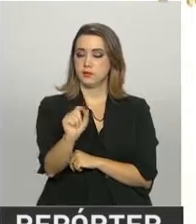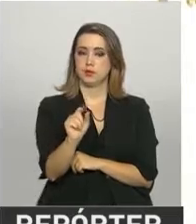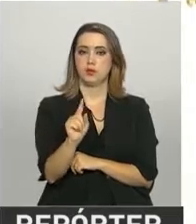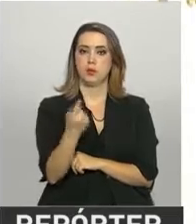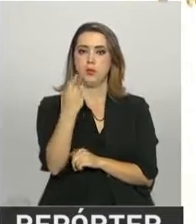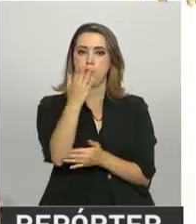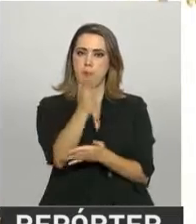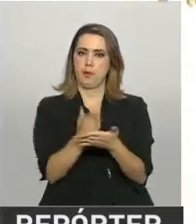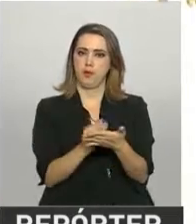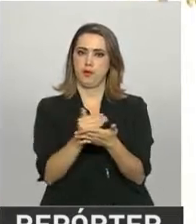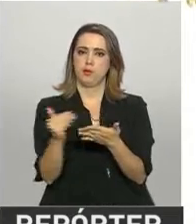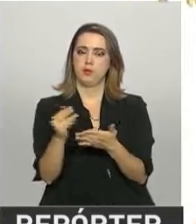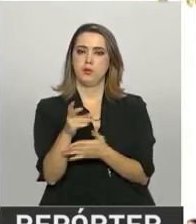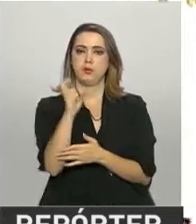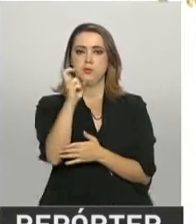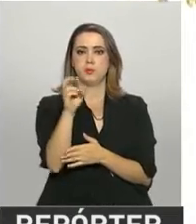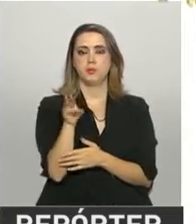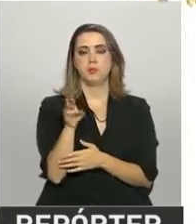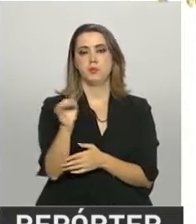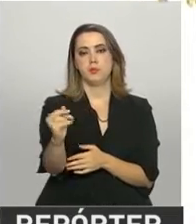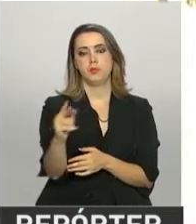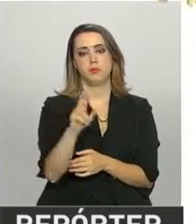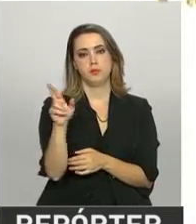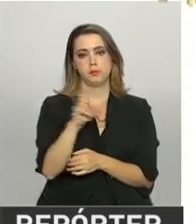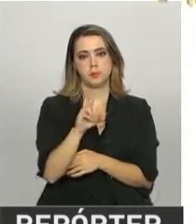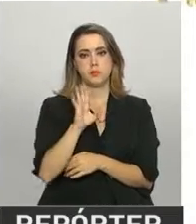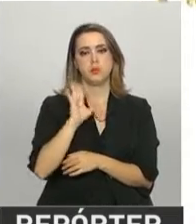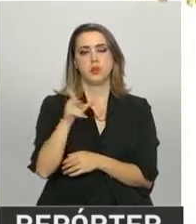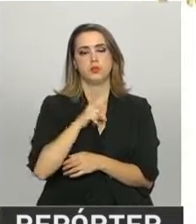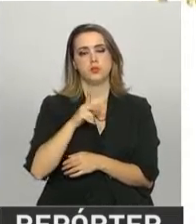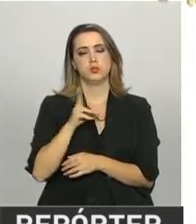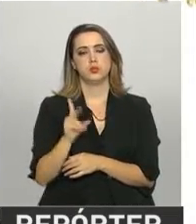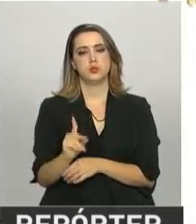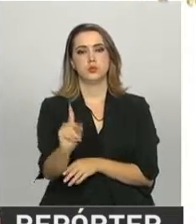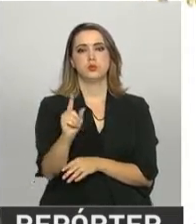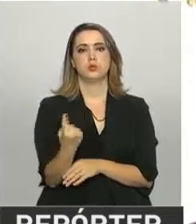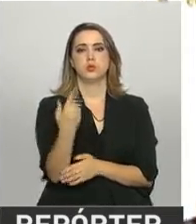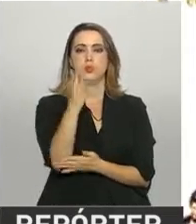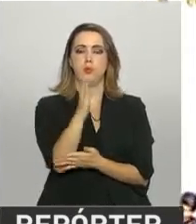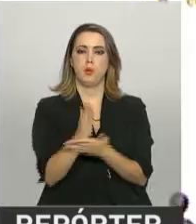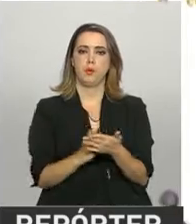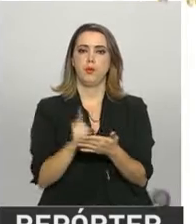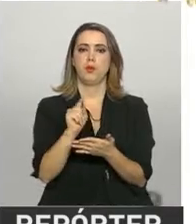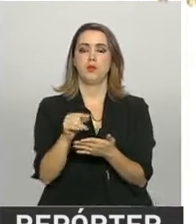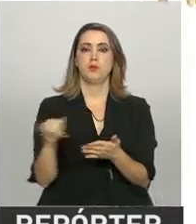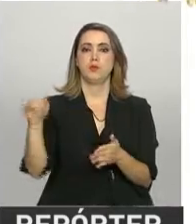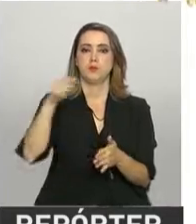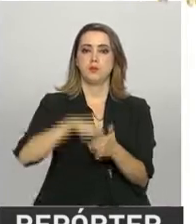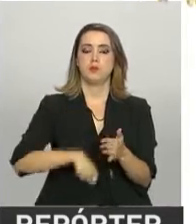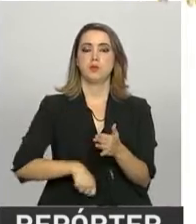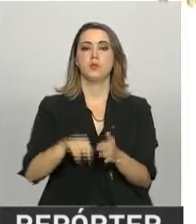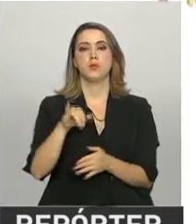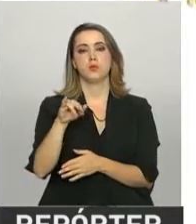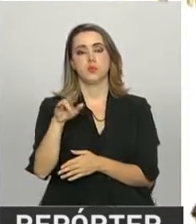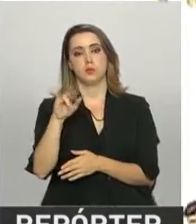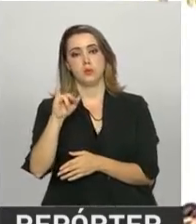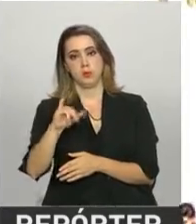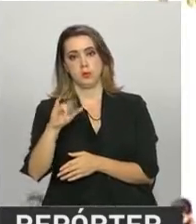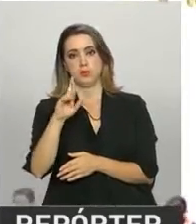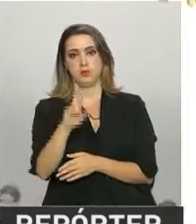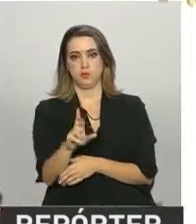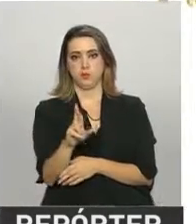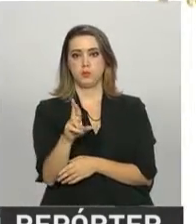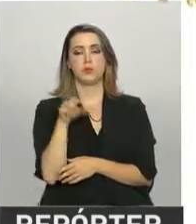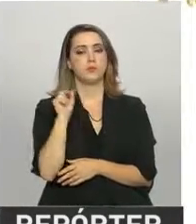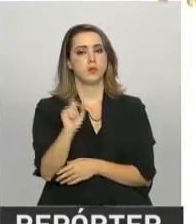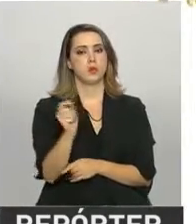corresponde a 5 bilhões de reais e os estados já tinham direito a uma parte também do imposto de renda dessa regularizar são ao